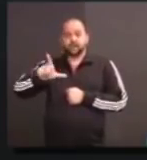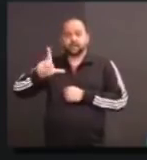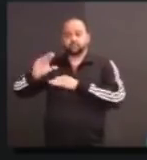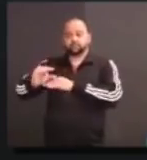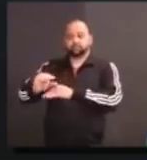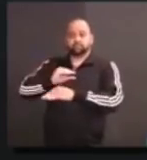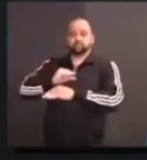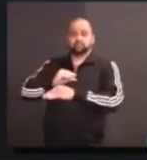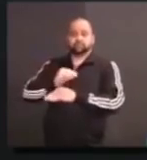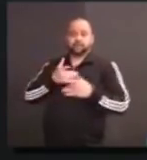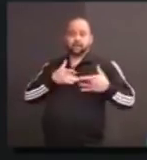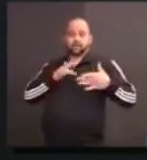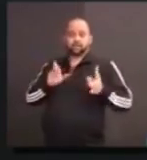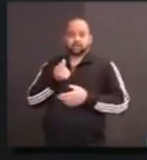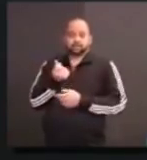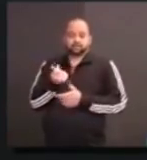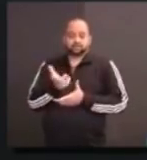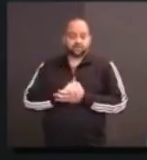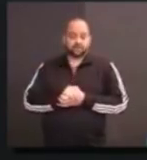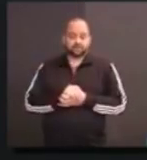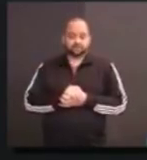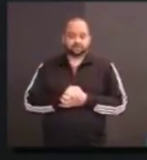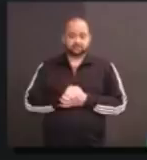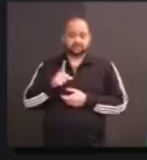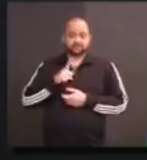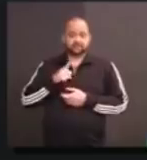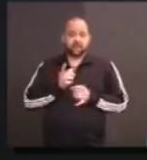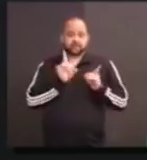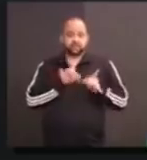do que havia sobrado.